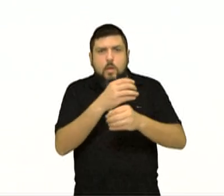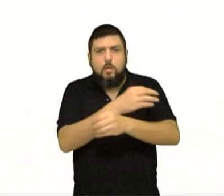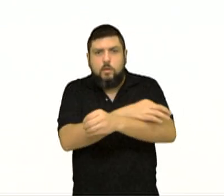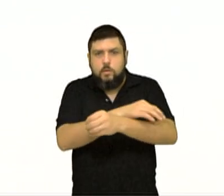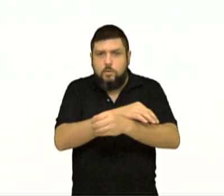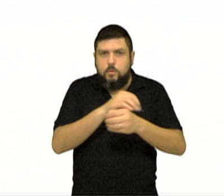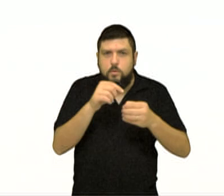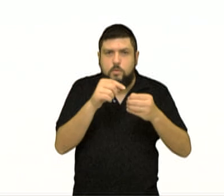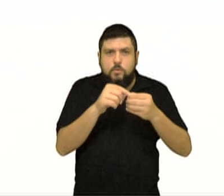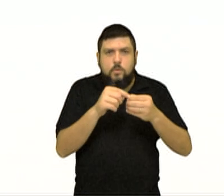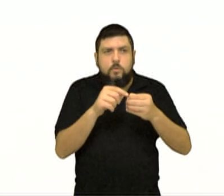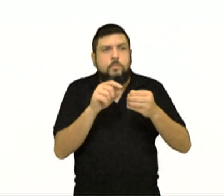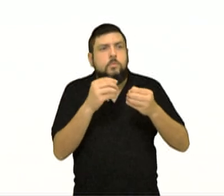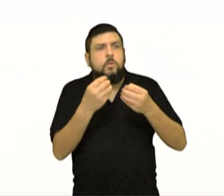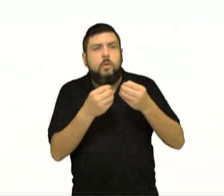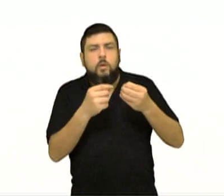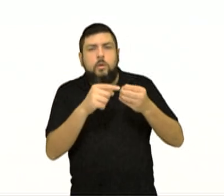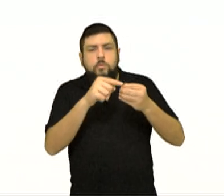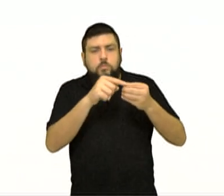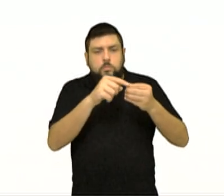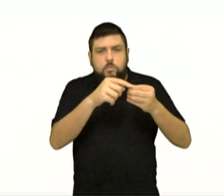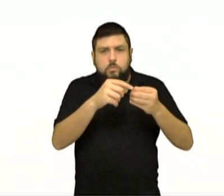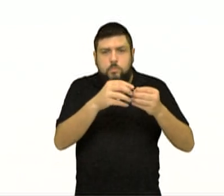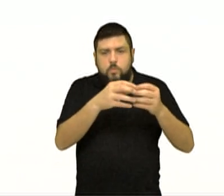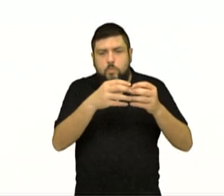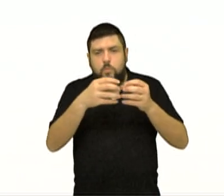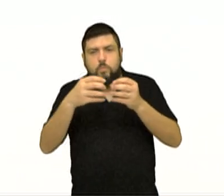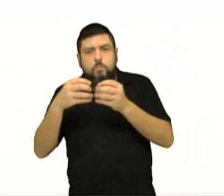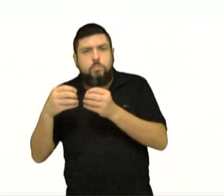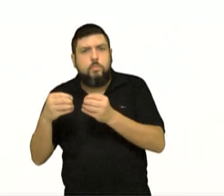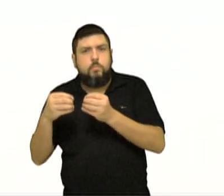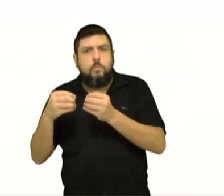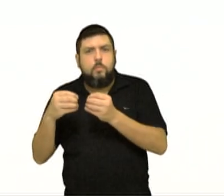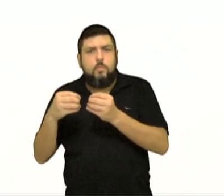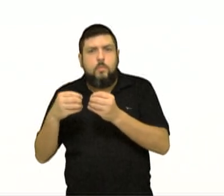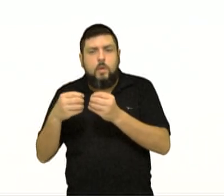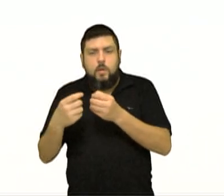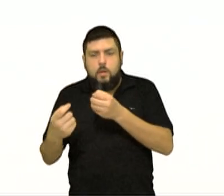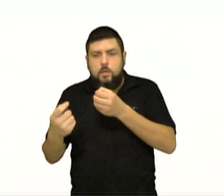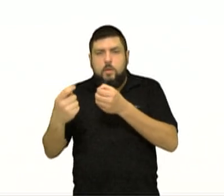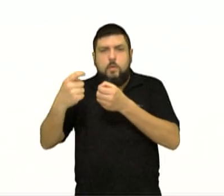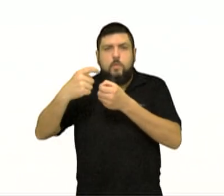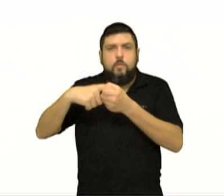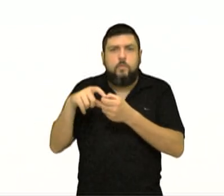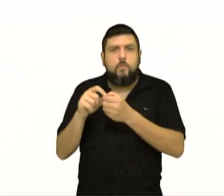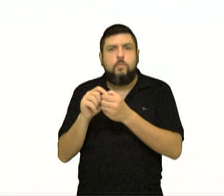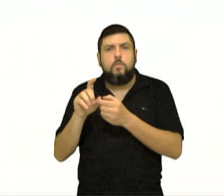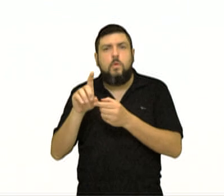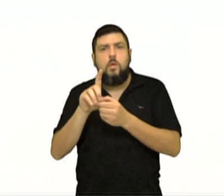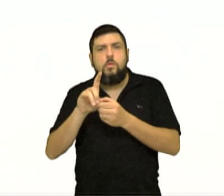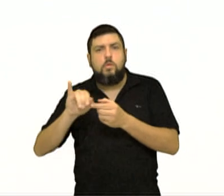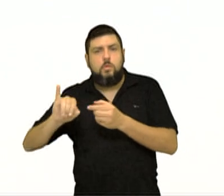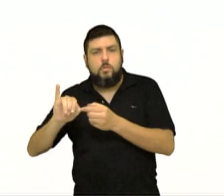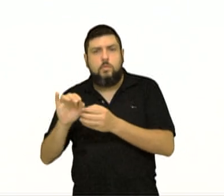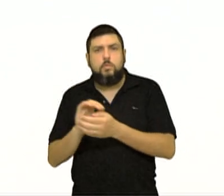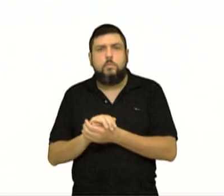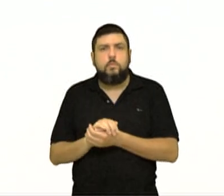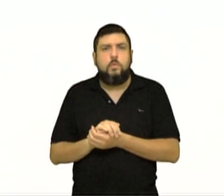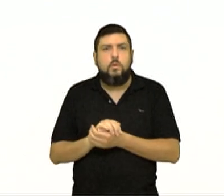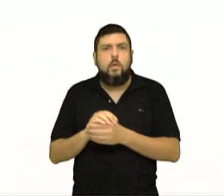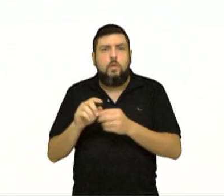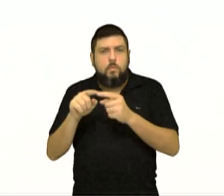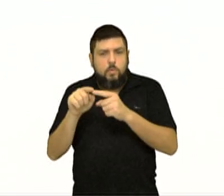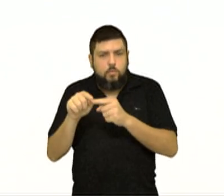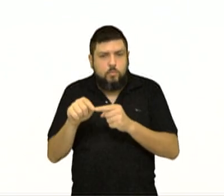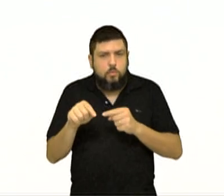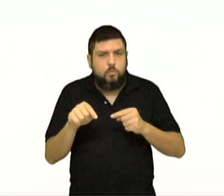outro processo, fazendo uma célula diploide, ou seja, volta a reconstituir os 2 lotes cromossômicos e depois volta